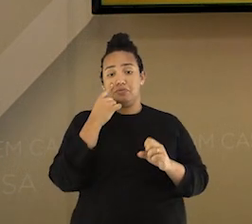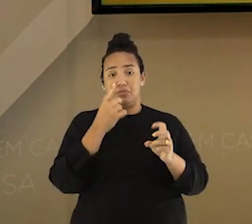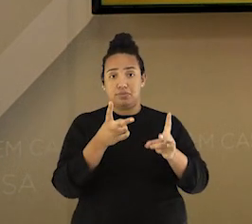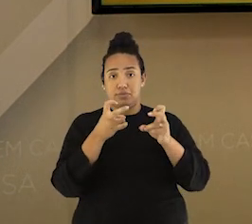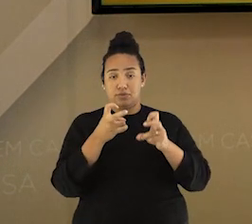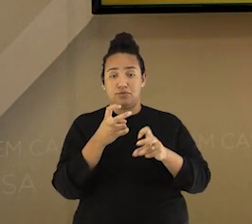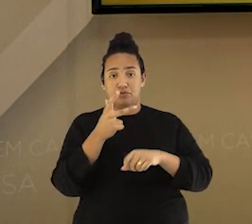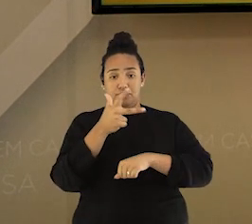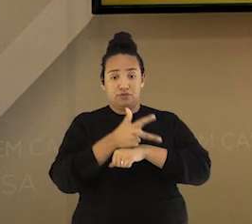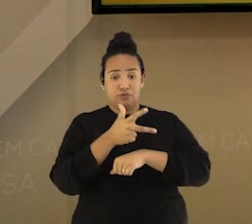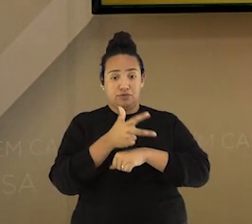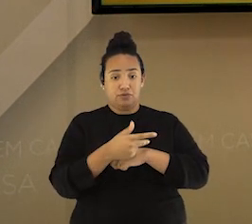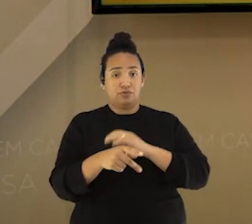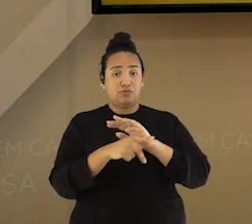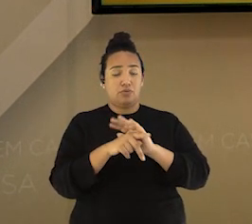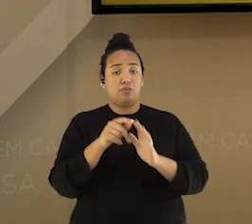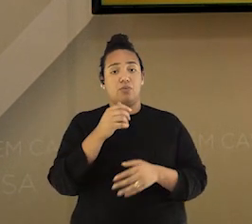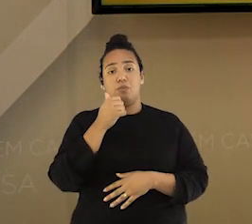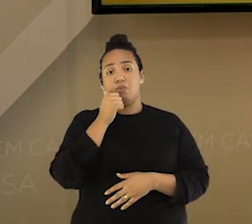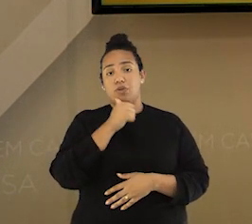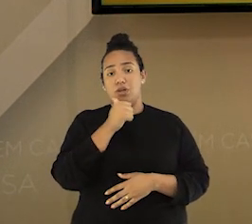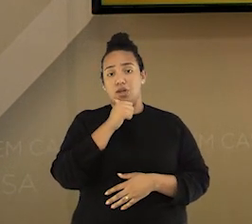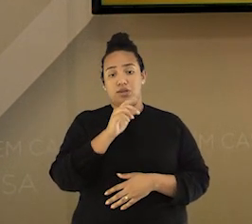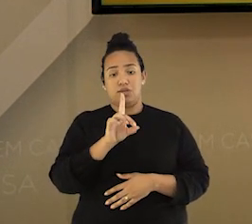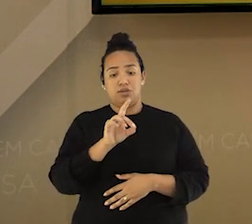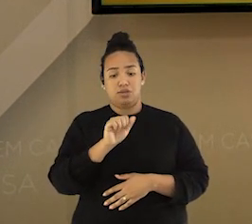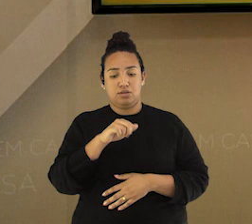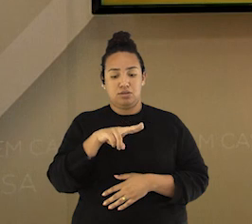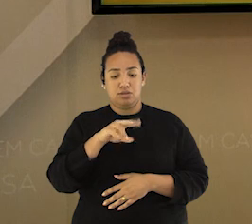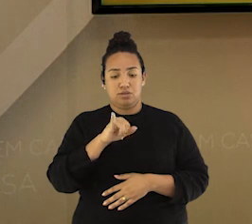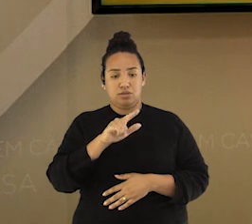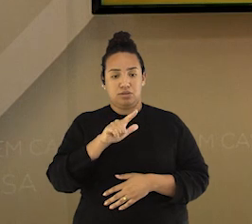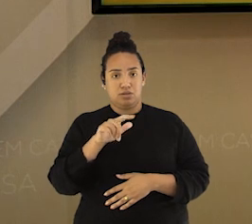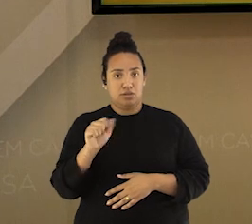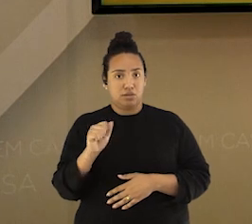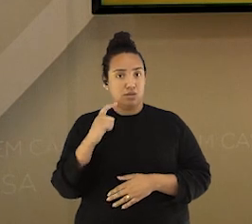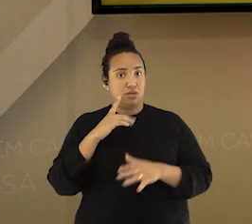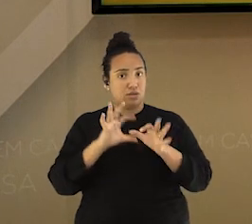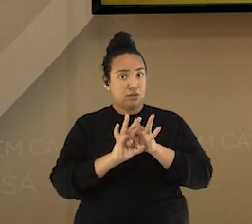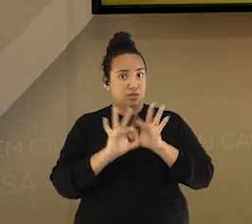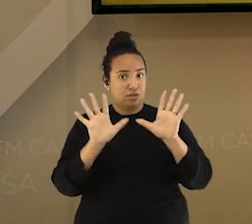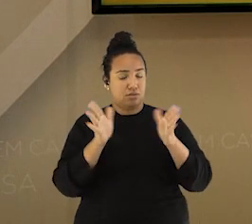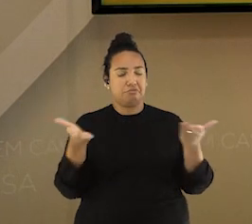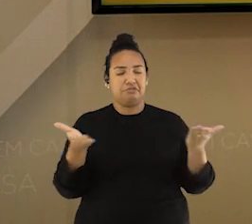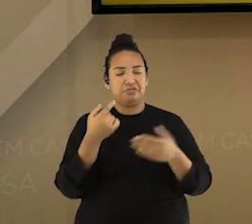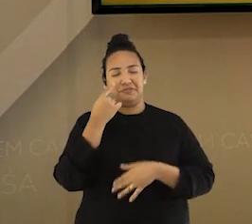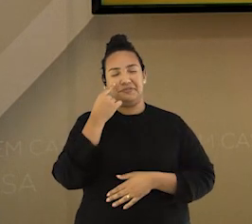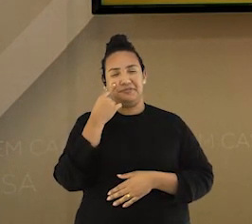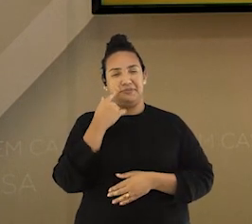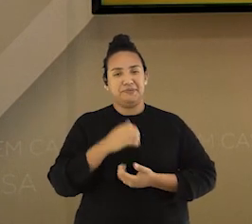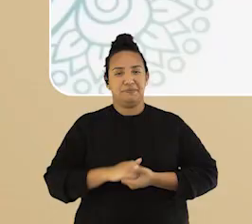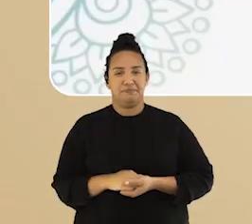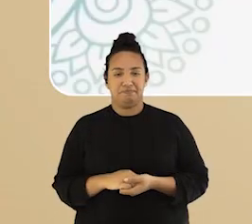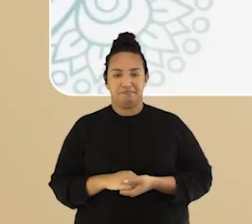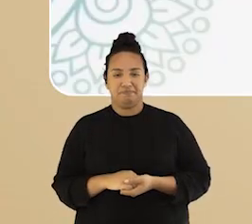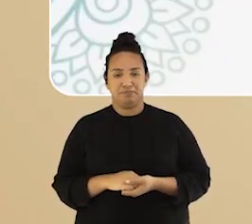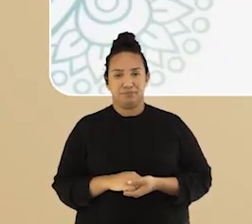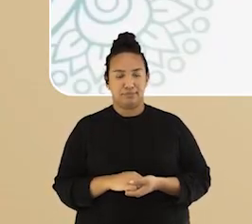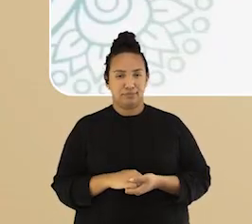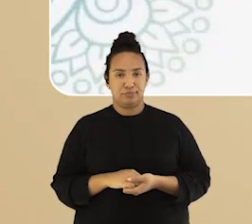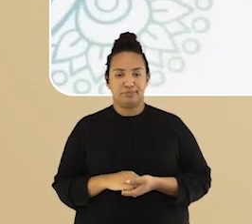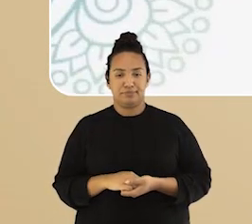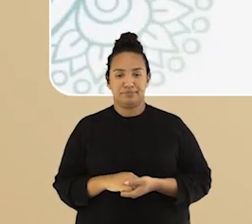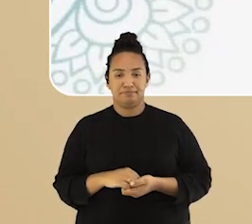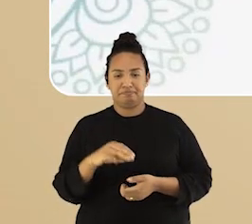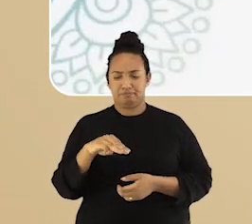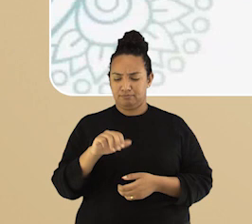da Daniela Damasceno, onde está disponível essas mandalas. Vamos então acompanhar. O que